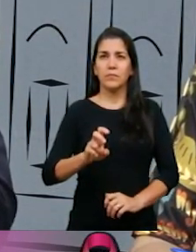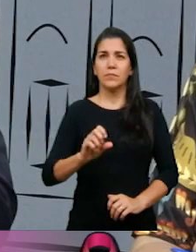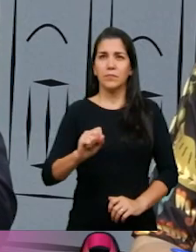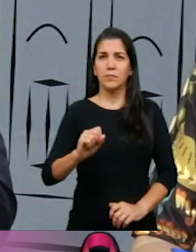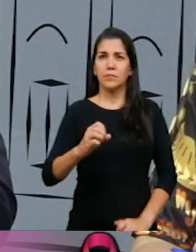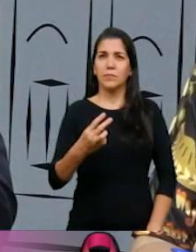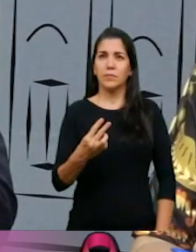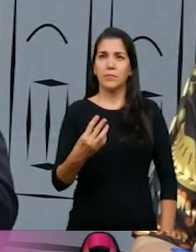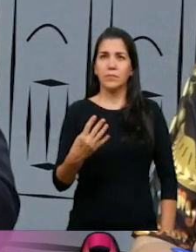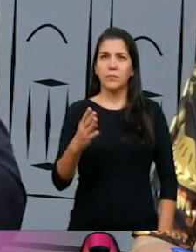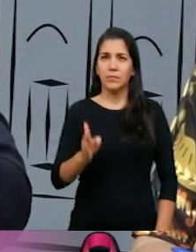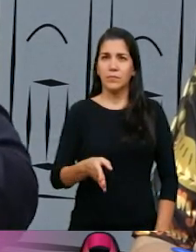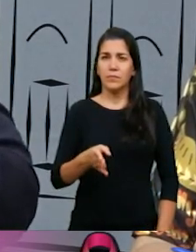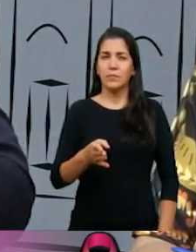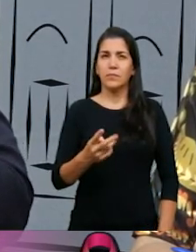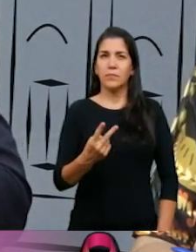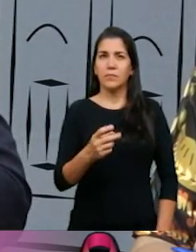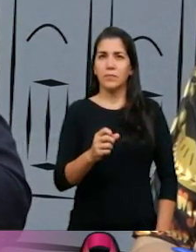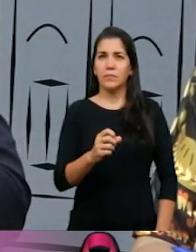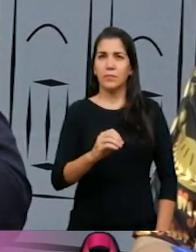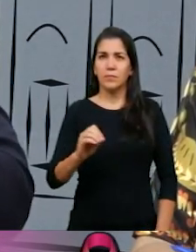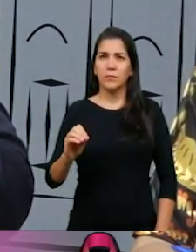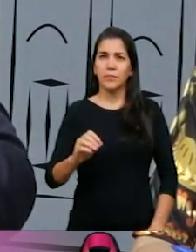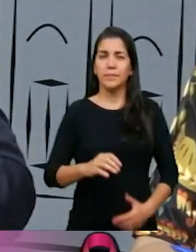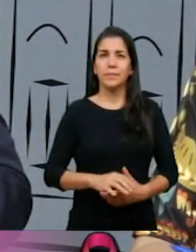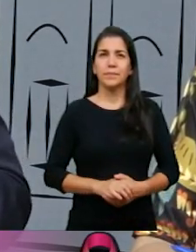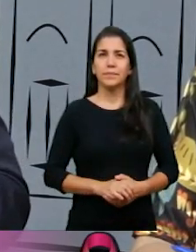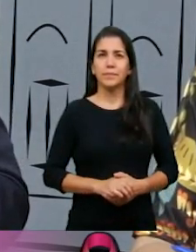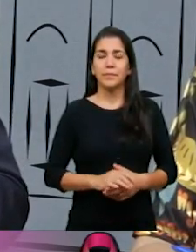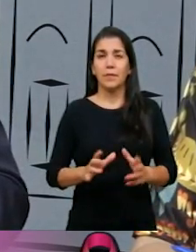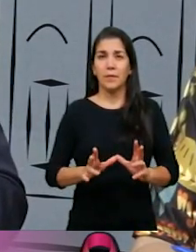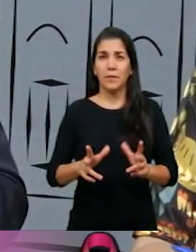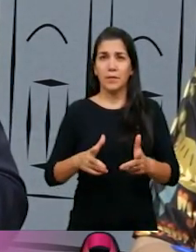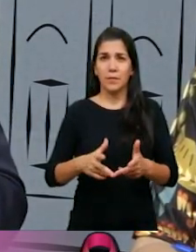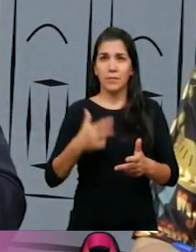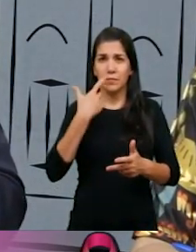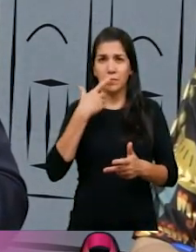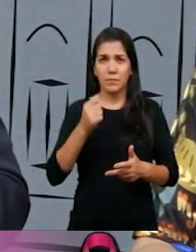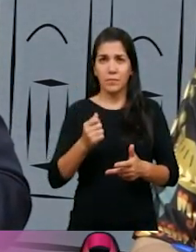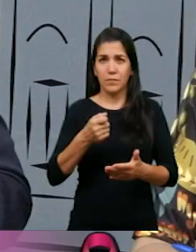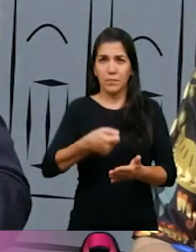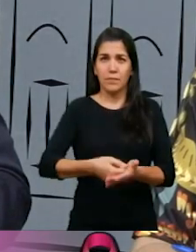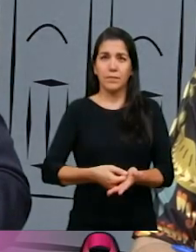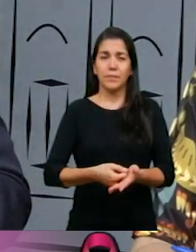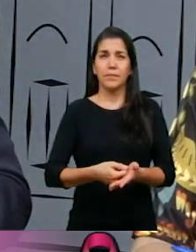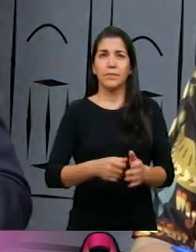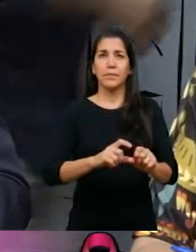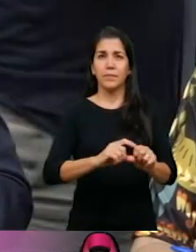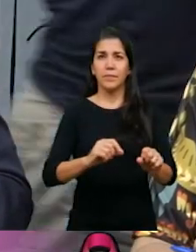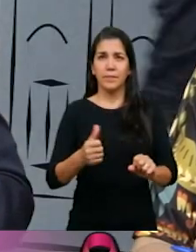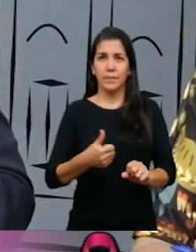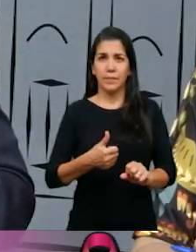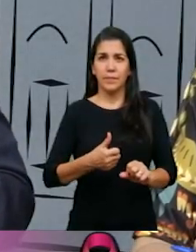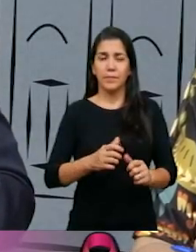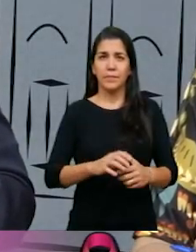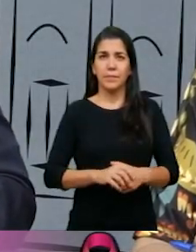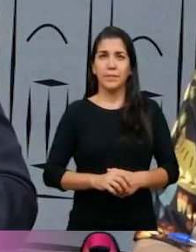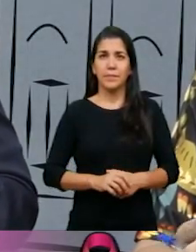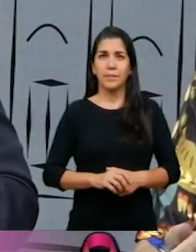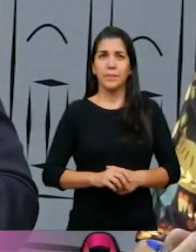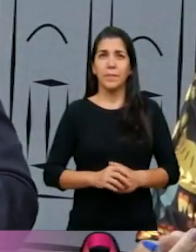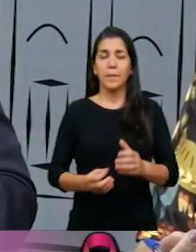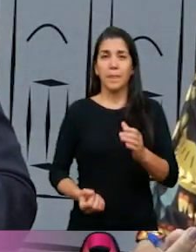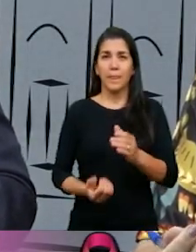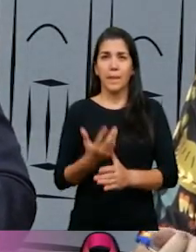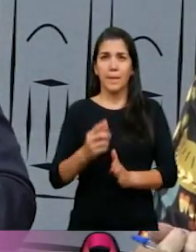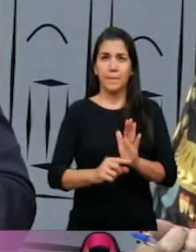5.834, de 27 de setembro de 2000. A Câmara Municipal de Araçatuba decreta, artigo 1º, fica criado